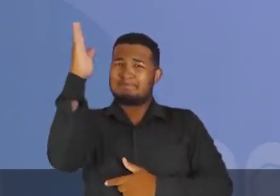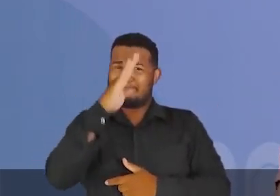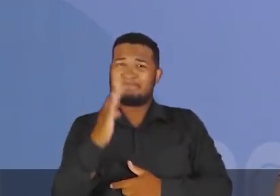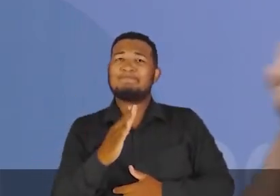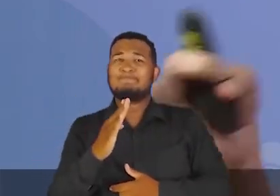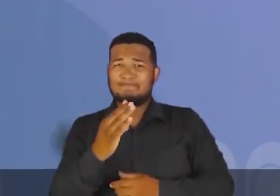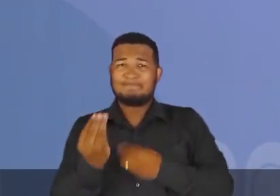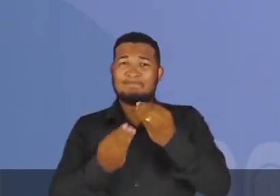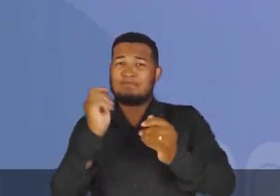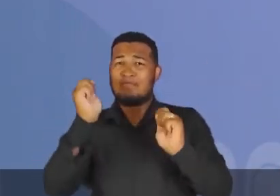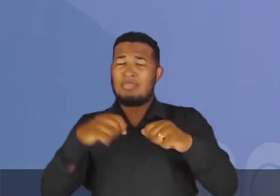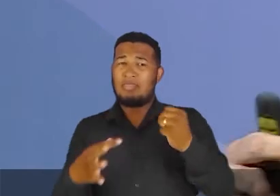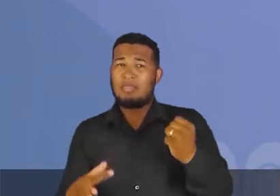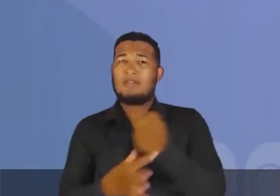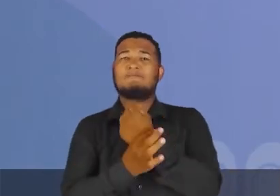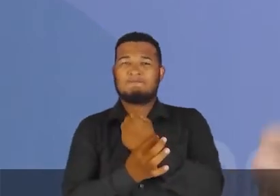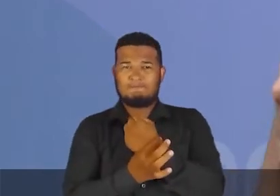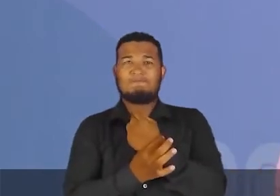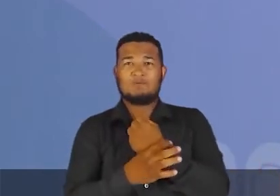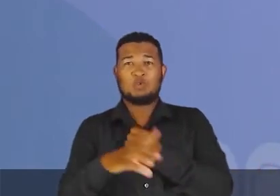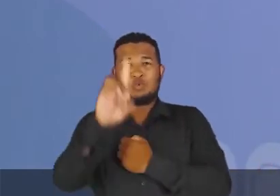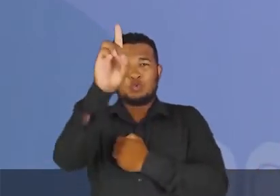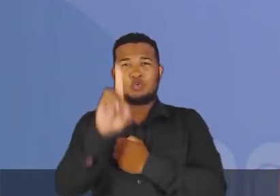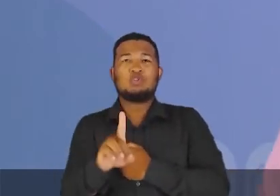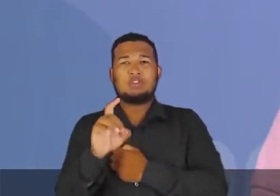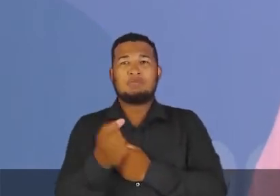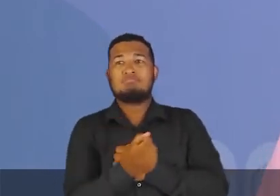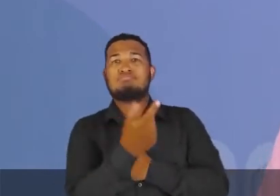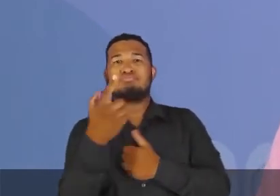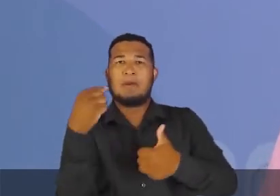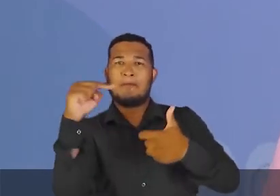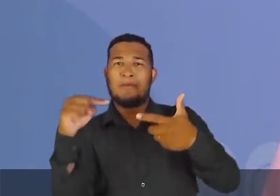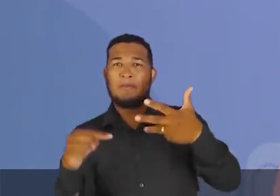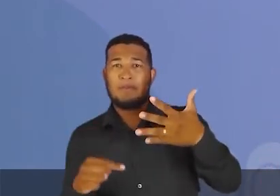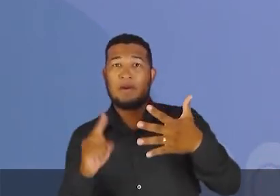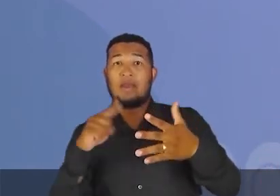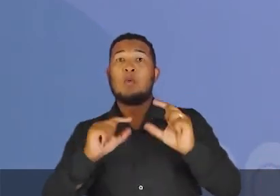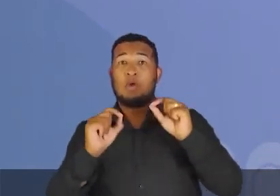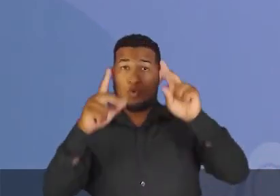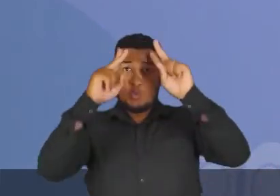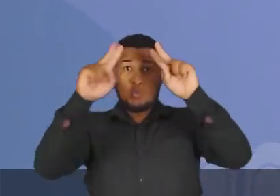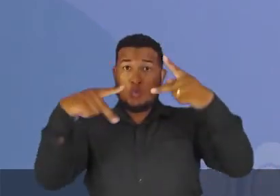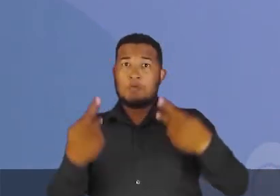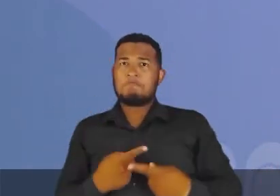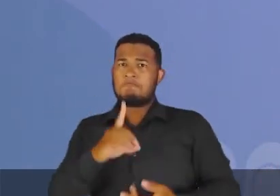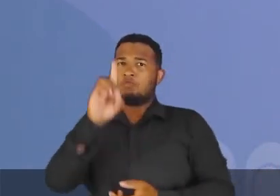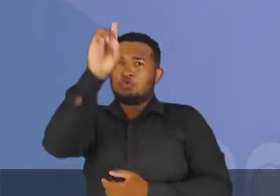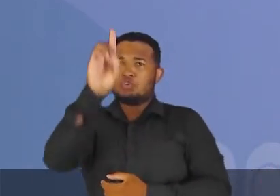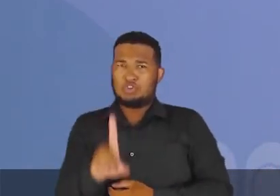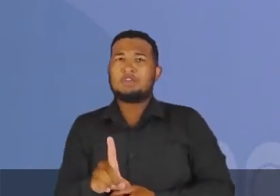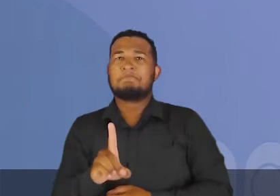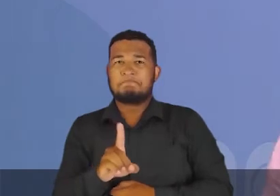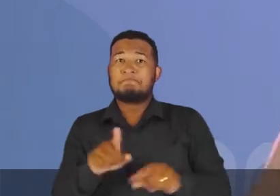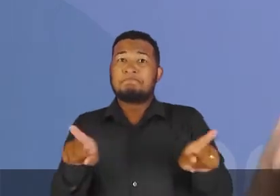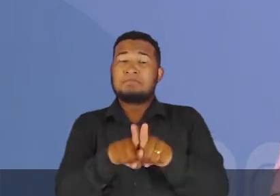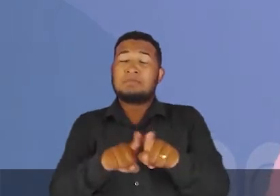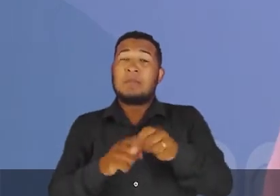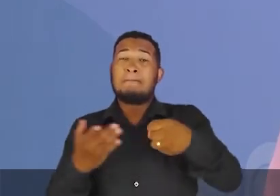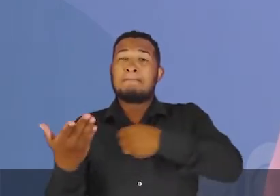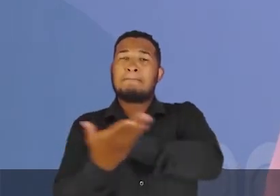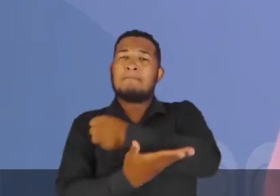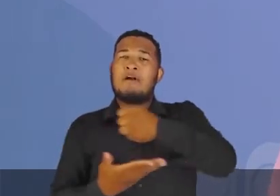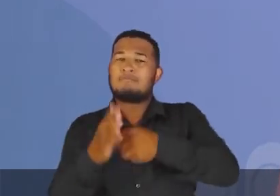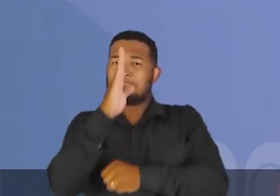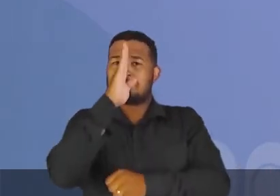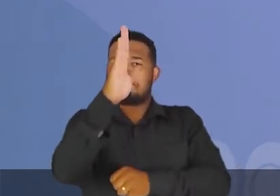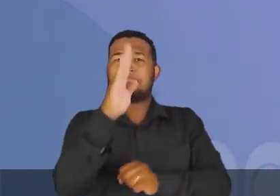a garantia desses direitos, que são direitos humanos, que são direitos